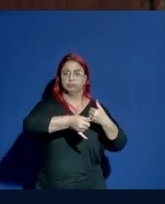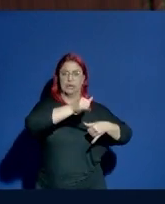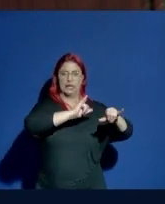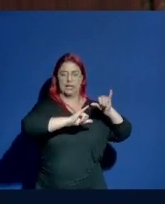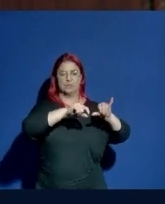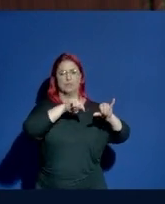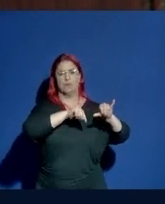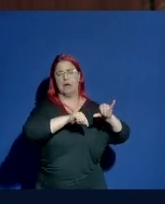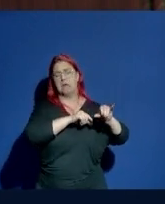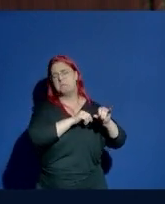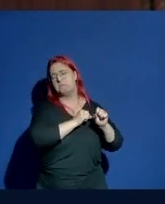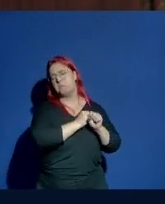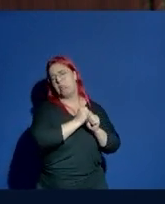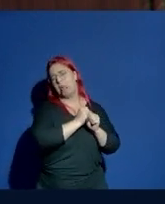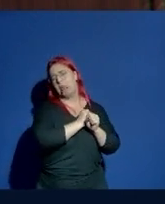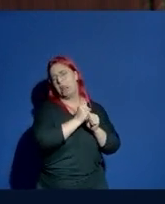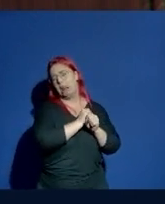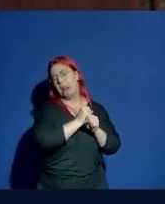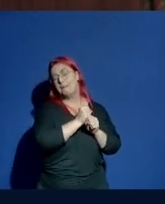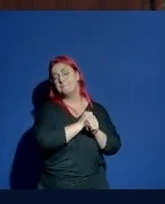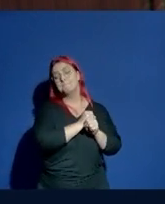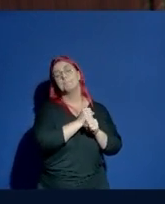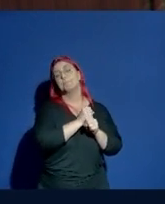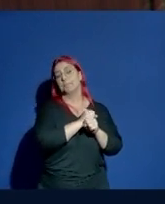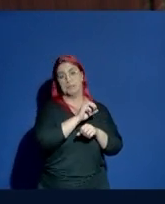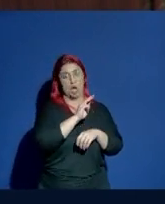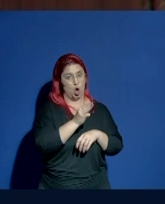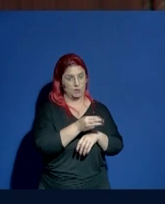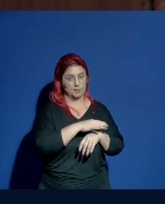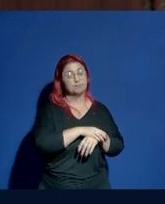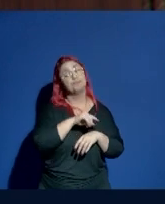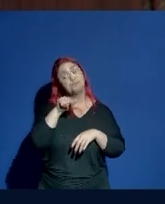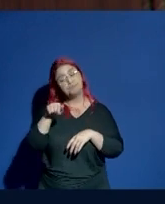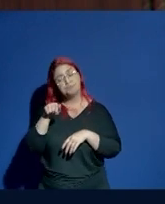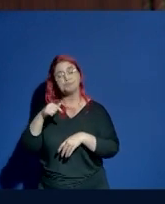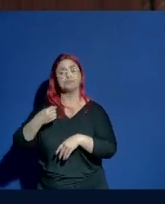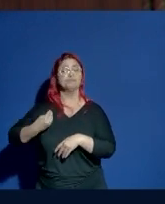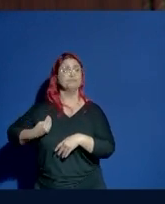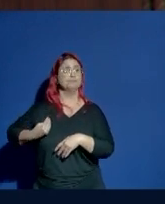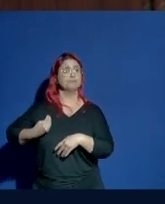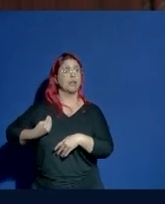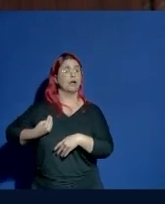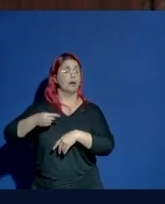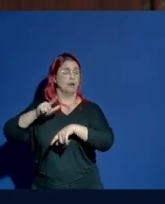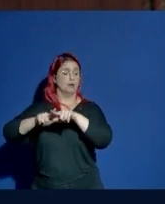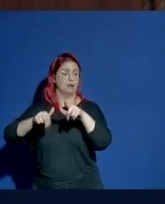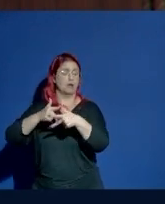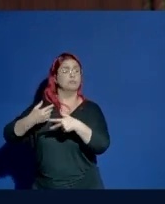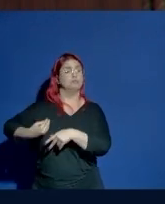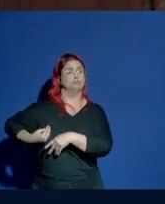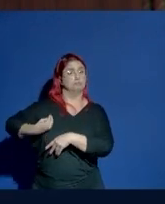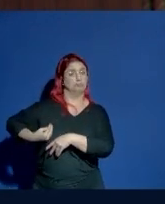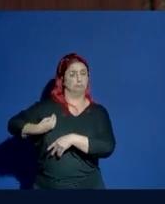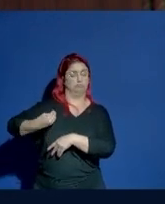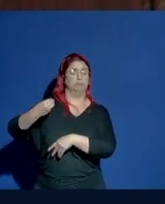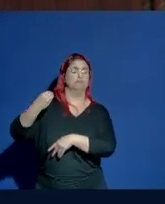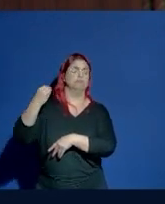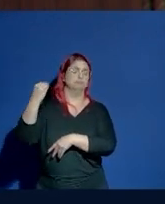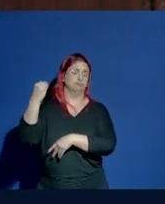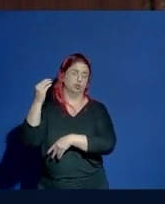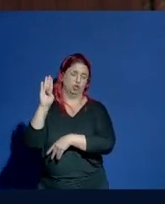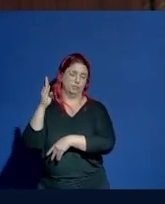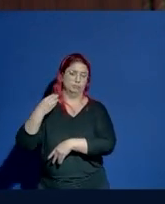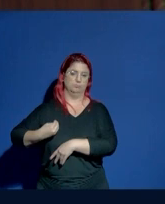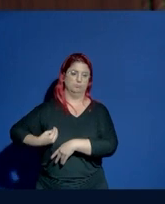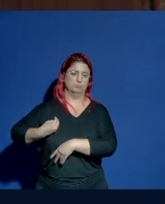de dezenas de bilhões de reais. E o mercado de bioinsumos ele é ainda uma fração pequena. Mas, segundo essa ótica